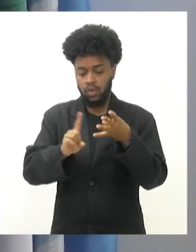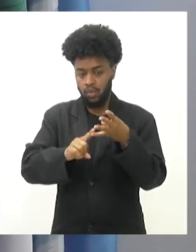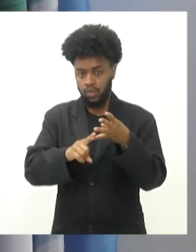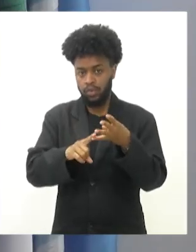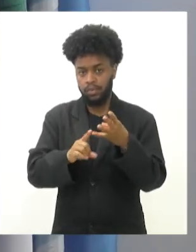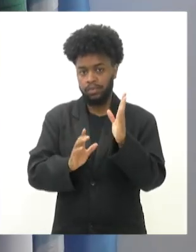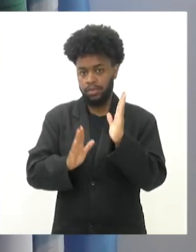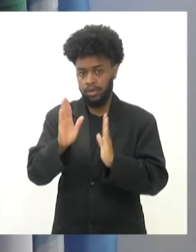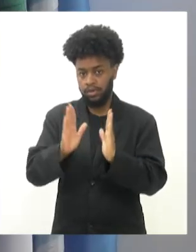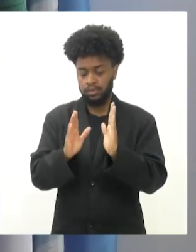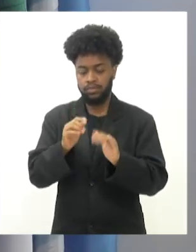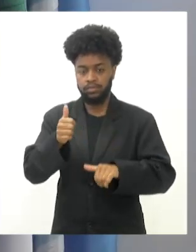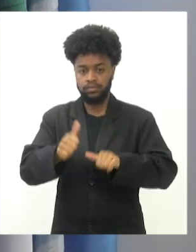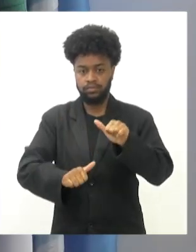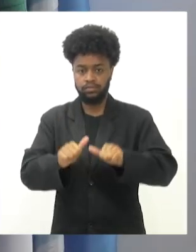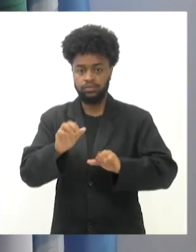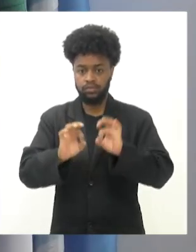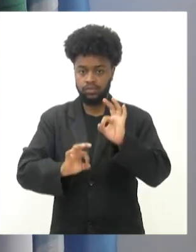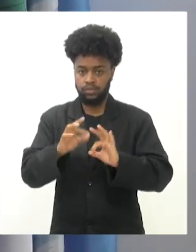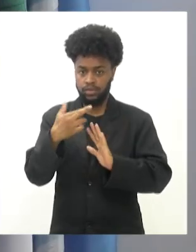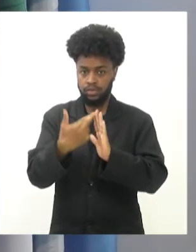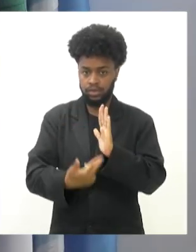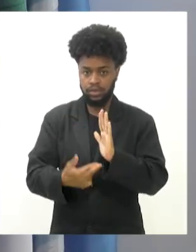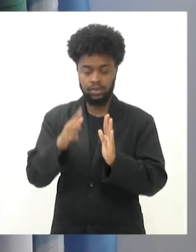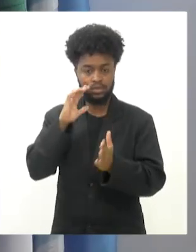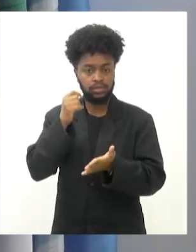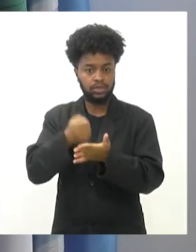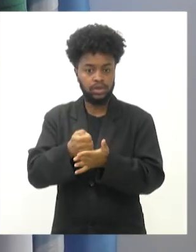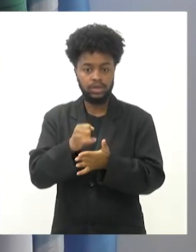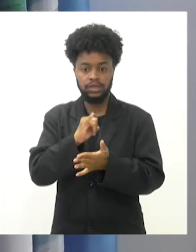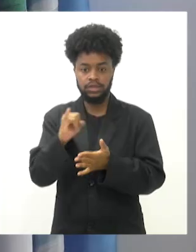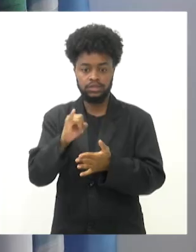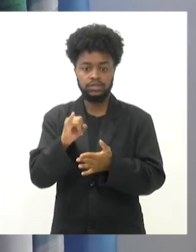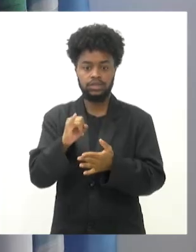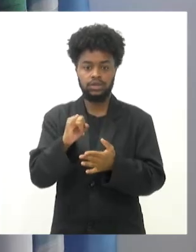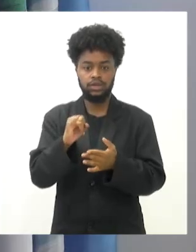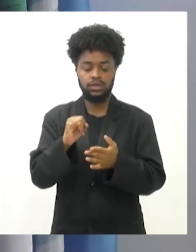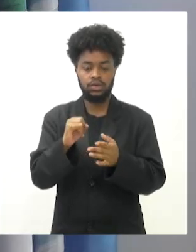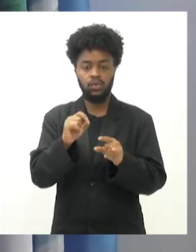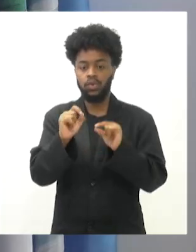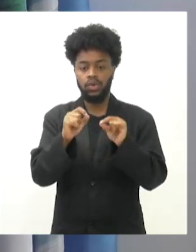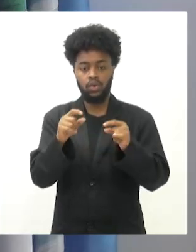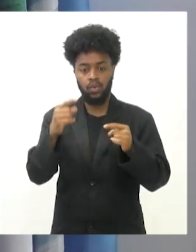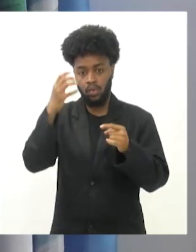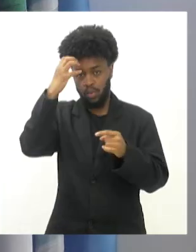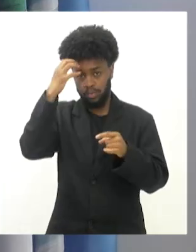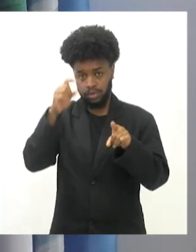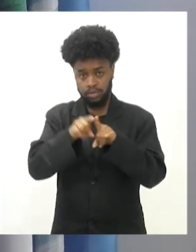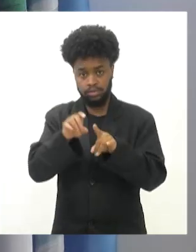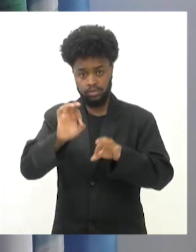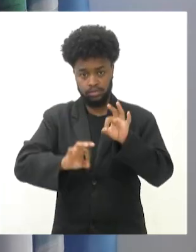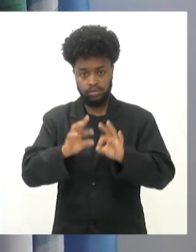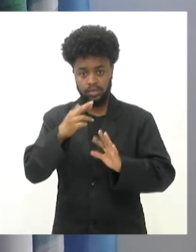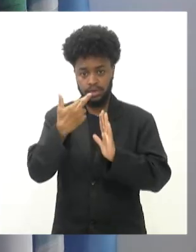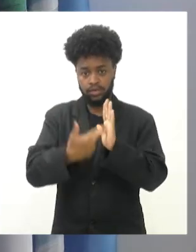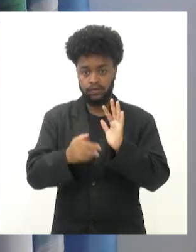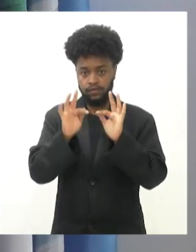fase, elaboração do relatório, deliberação sobre os indiciamentos e votação do relatório final. Os resultados